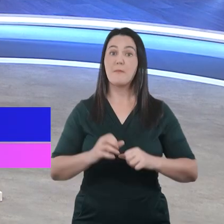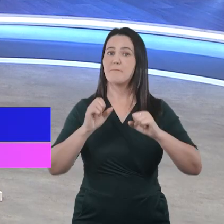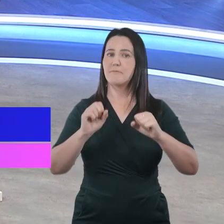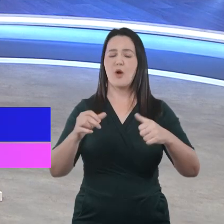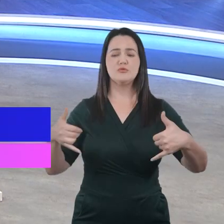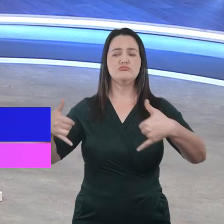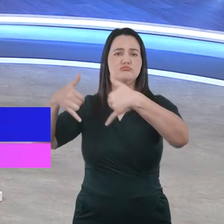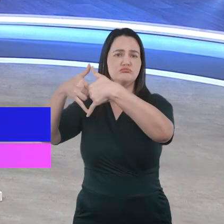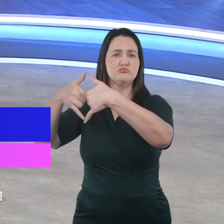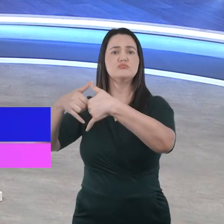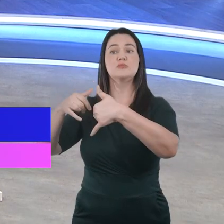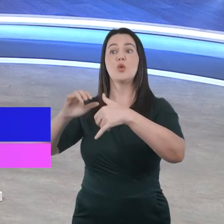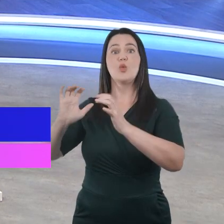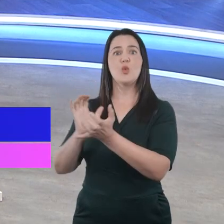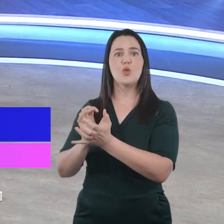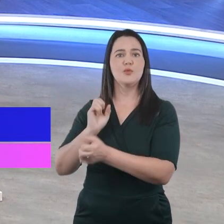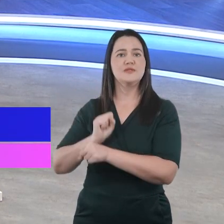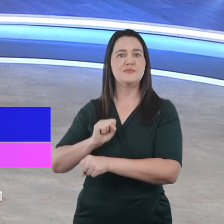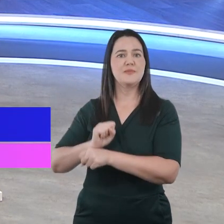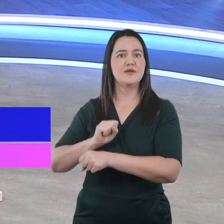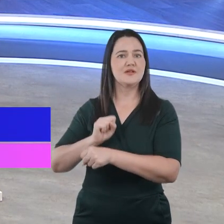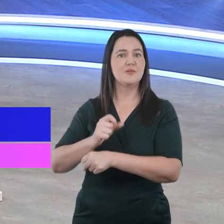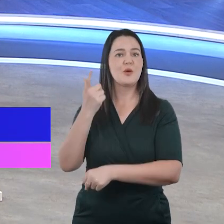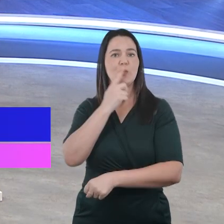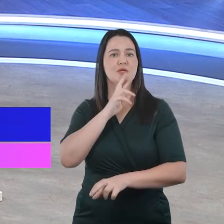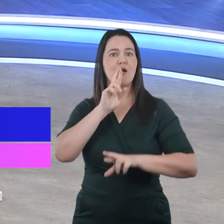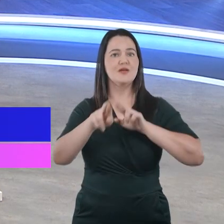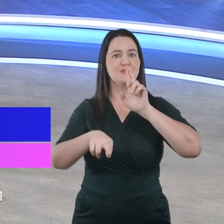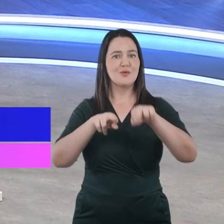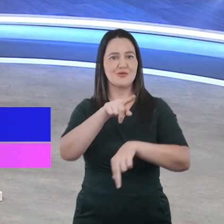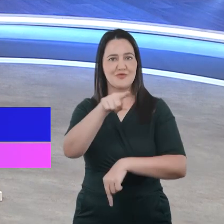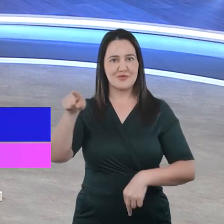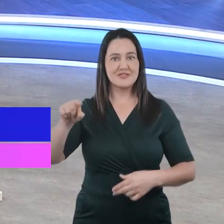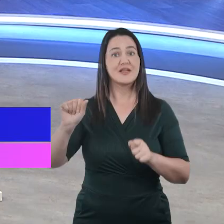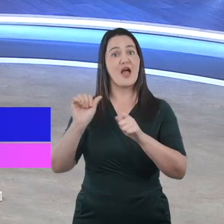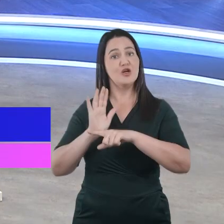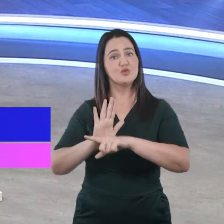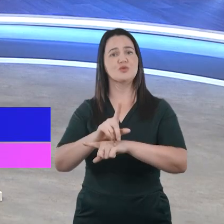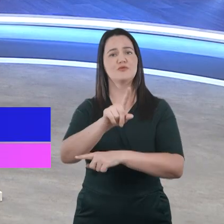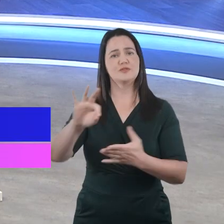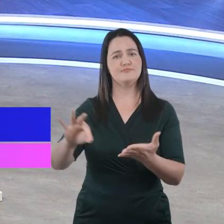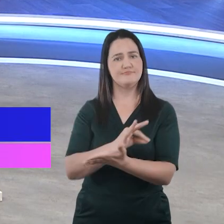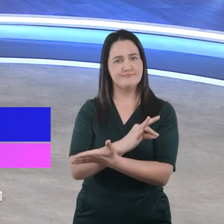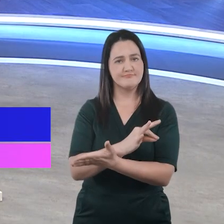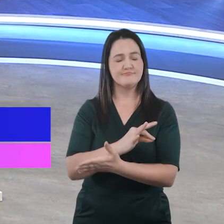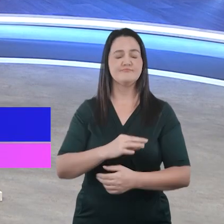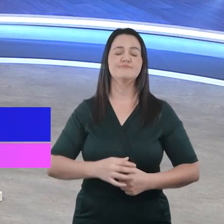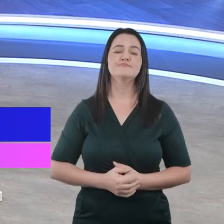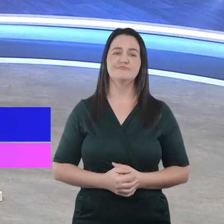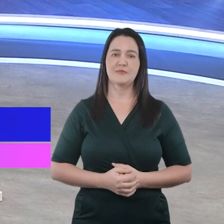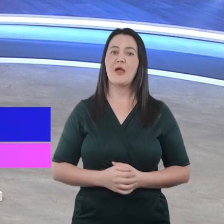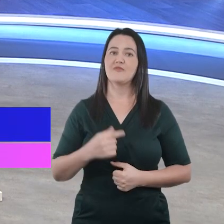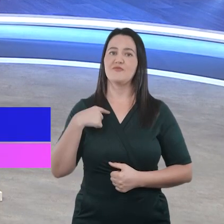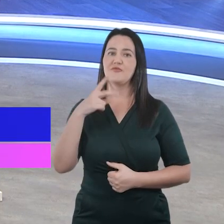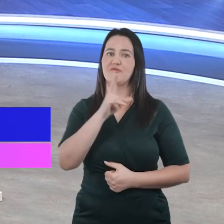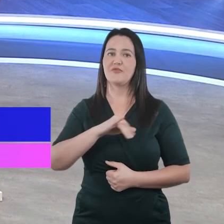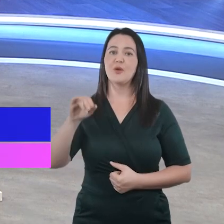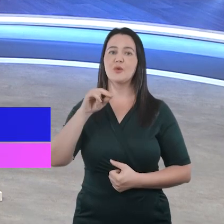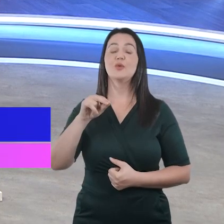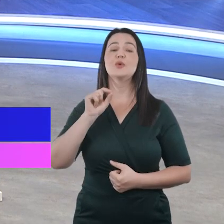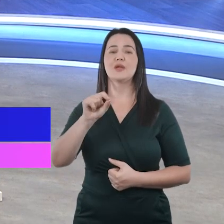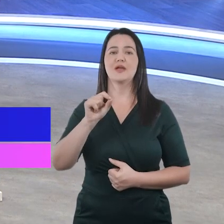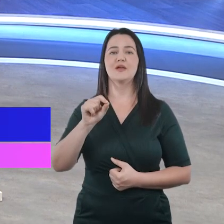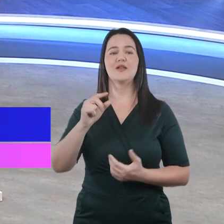27, 31, 21. Liga para nós, nossa equipe está à disposição para lhe atender e fazer a sua